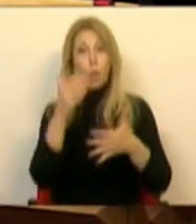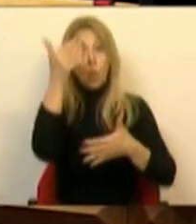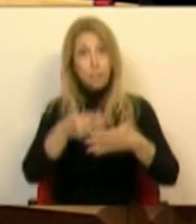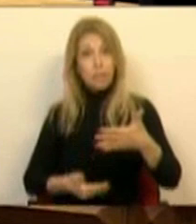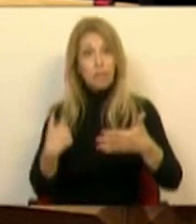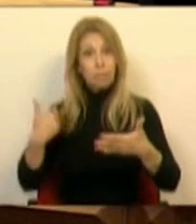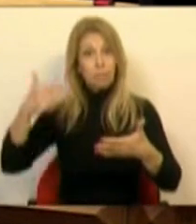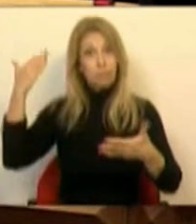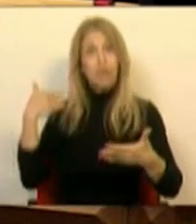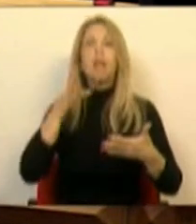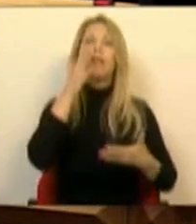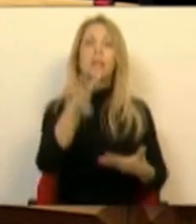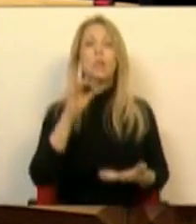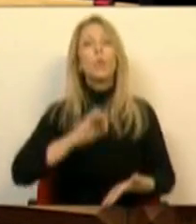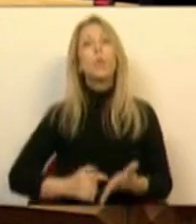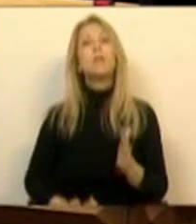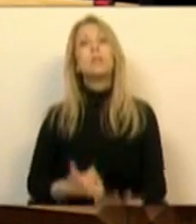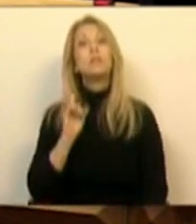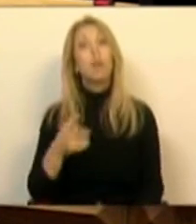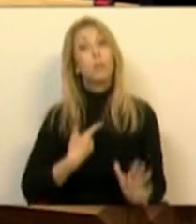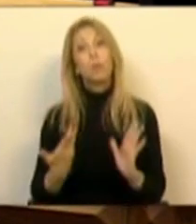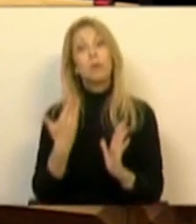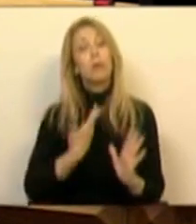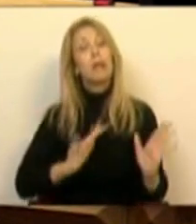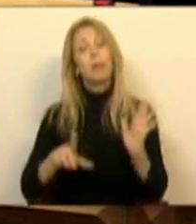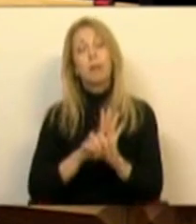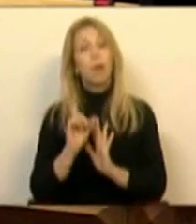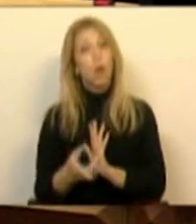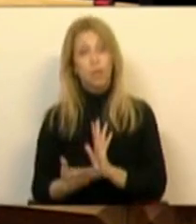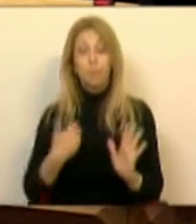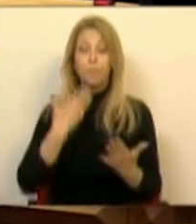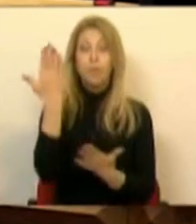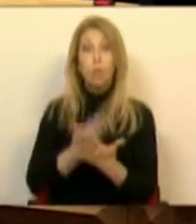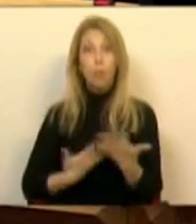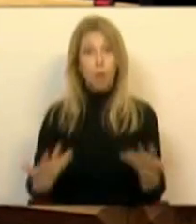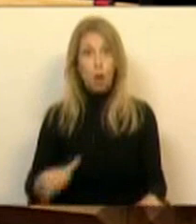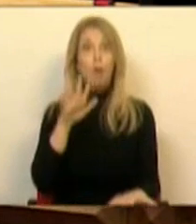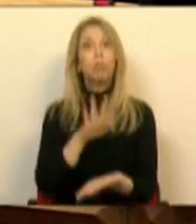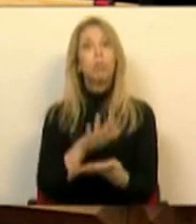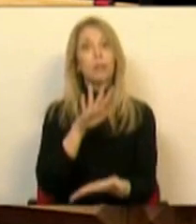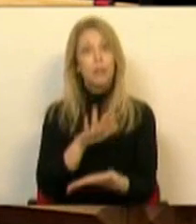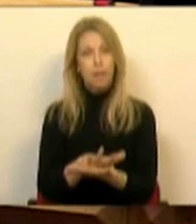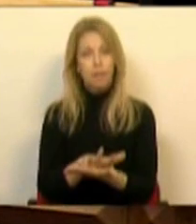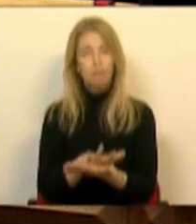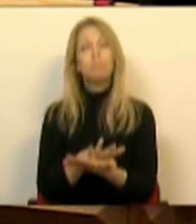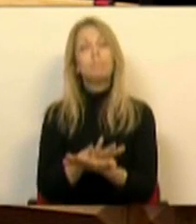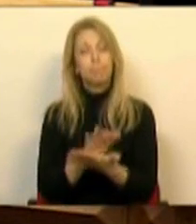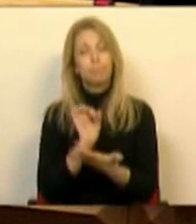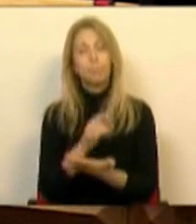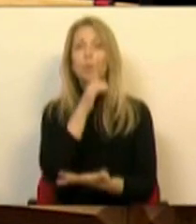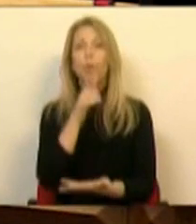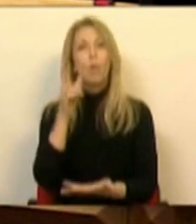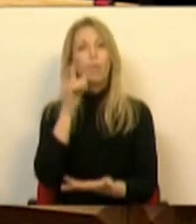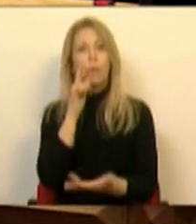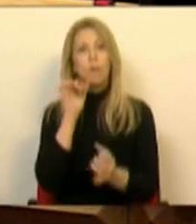ocasião, referia o essencial sobre este decreto-lei. O diploma agora publicado é, contudo, um